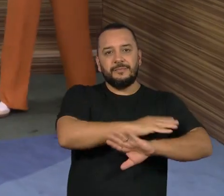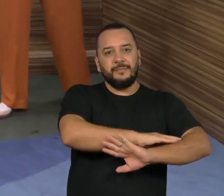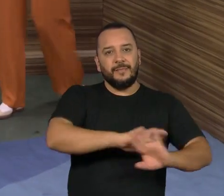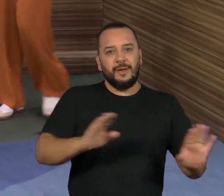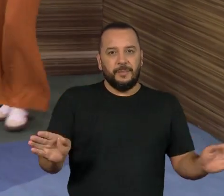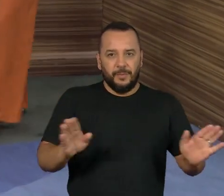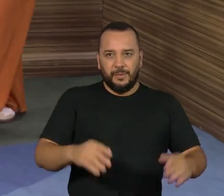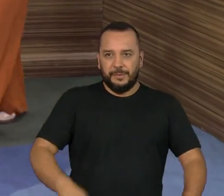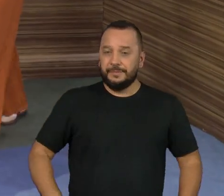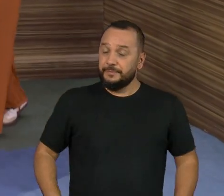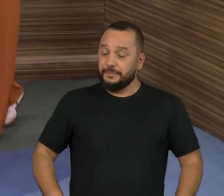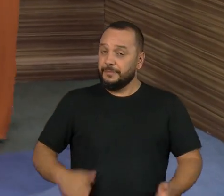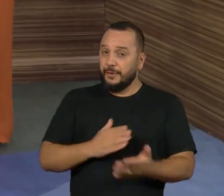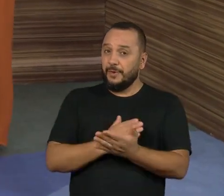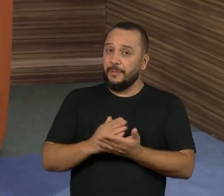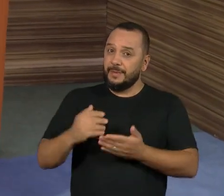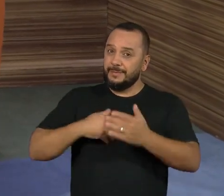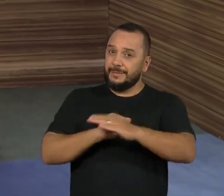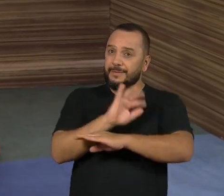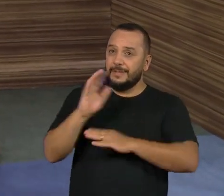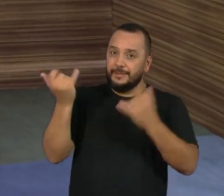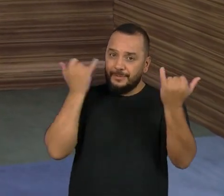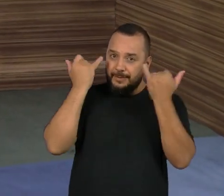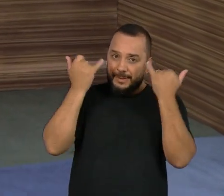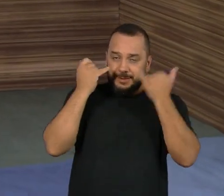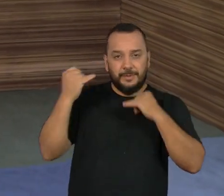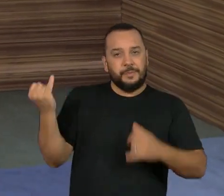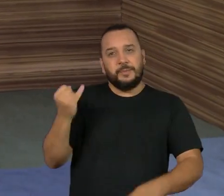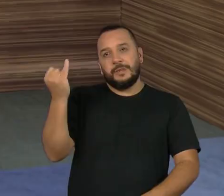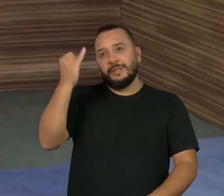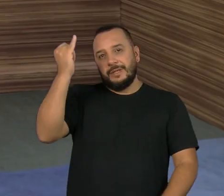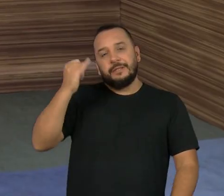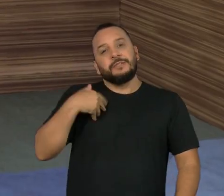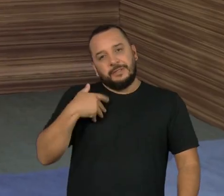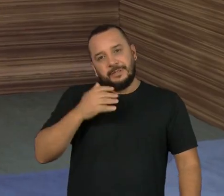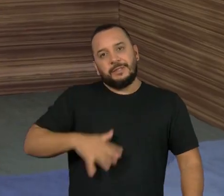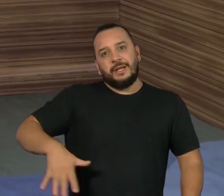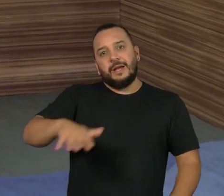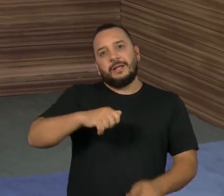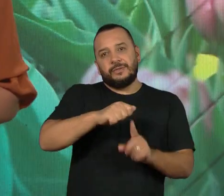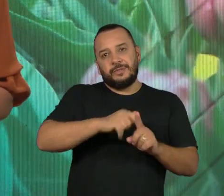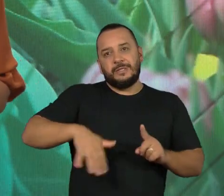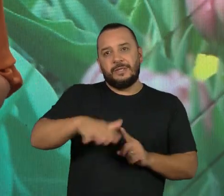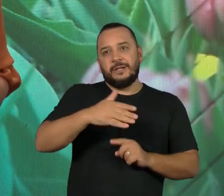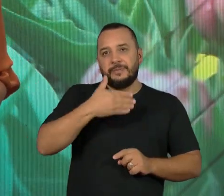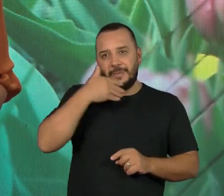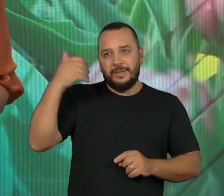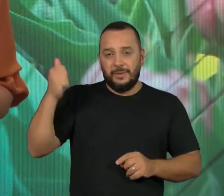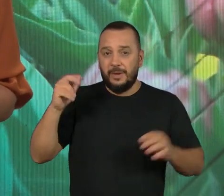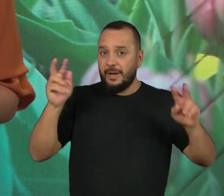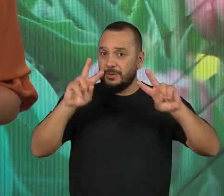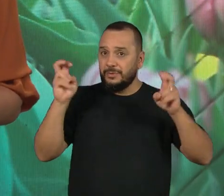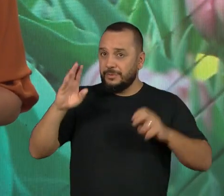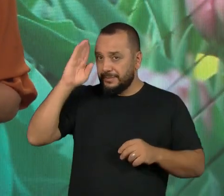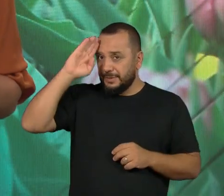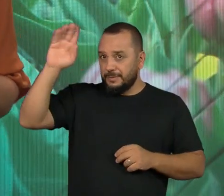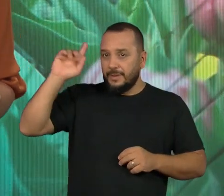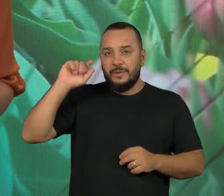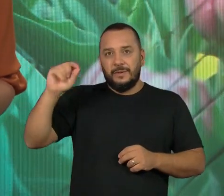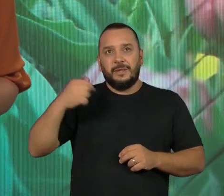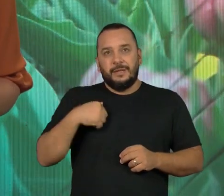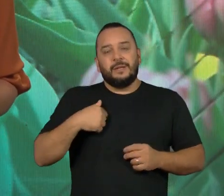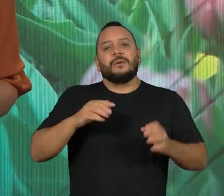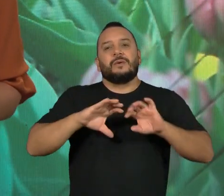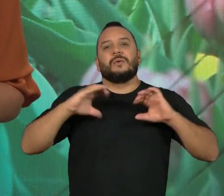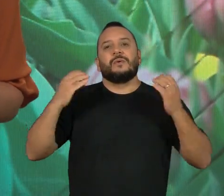Está no ar o Repórter Eco, sempre com informações importantes na busca de um mundo melhor. Os assuntos principais, a